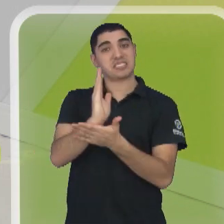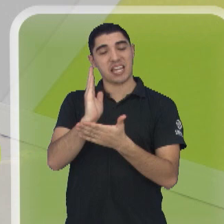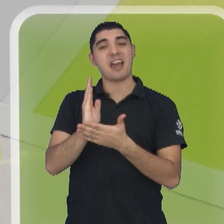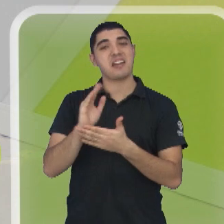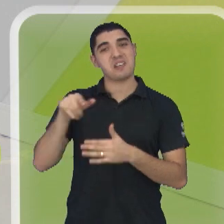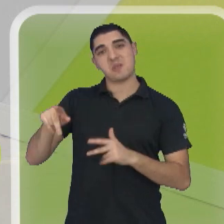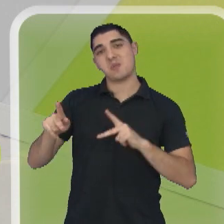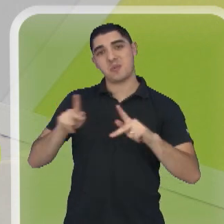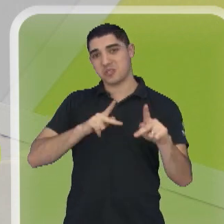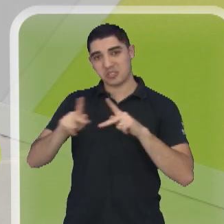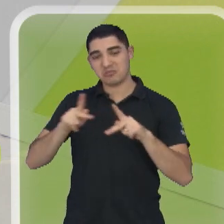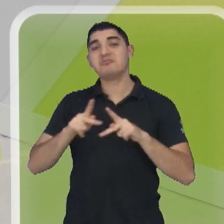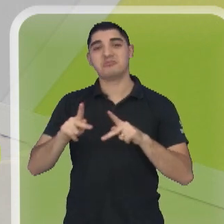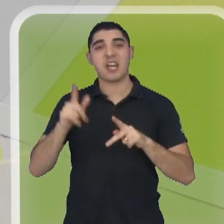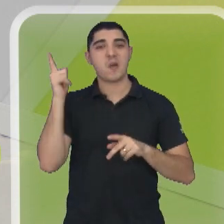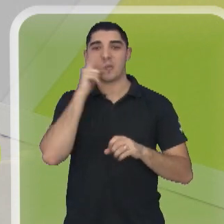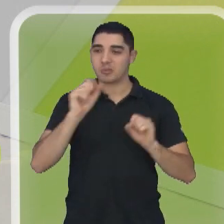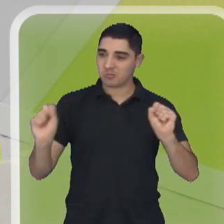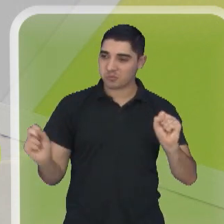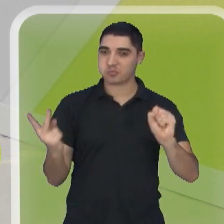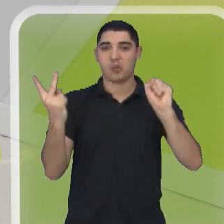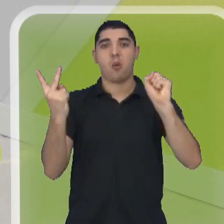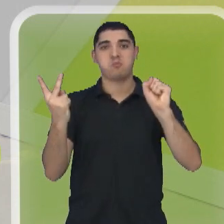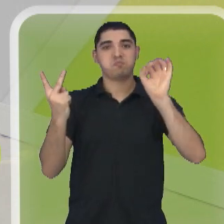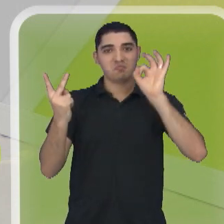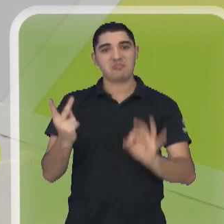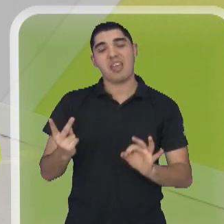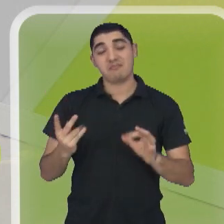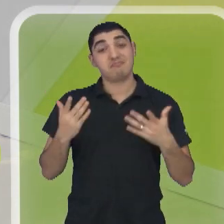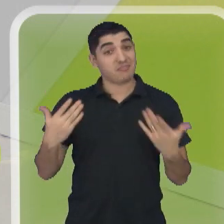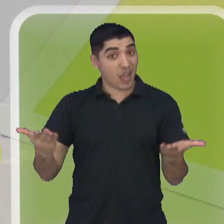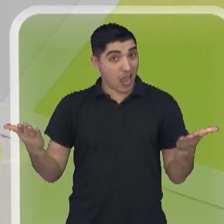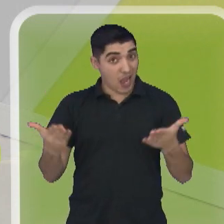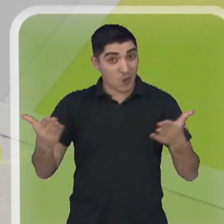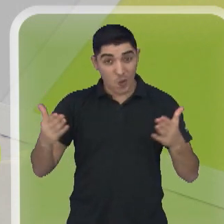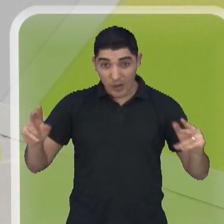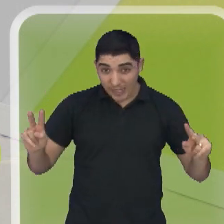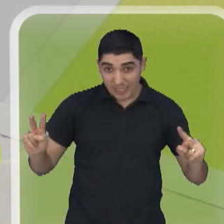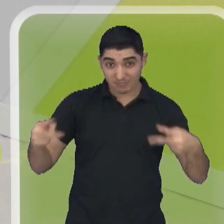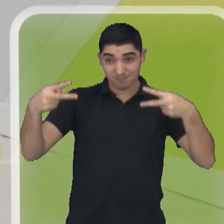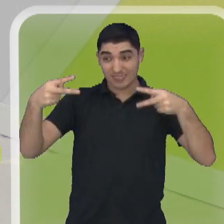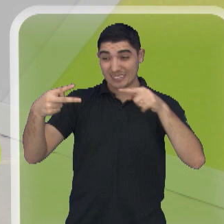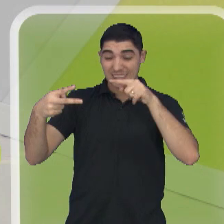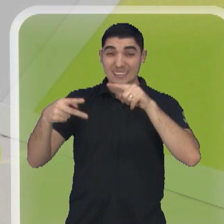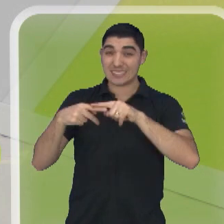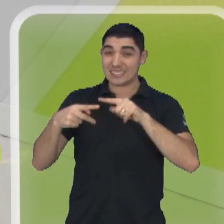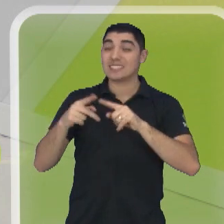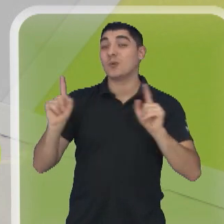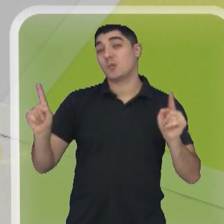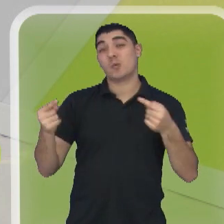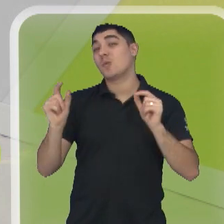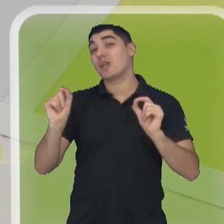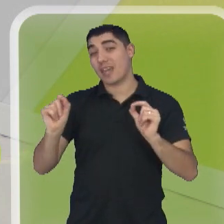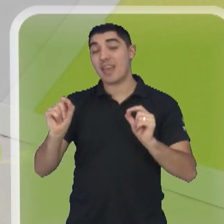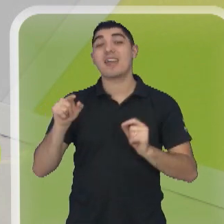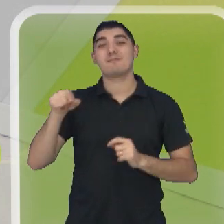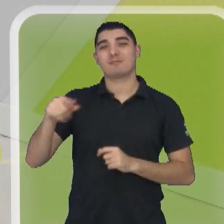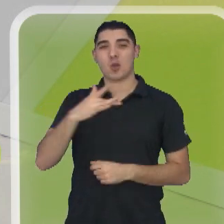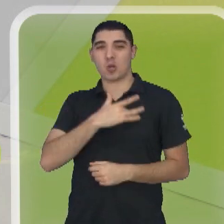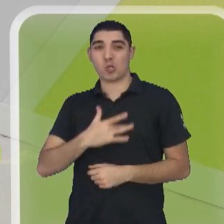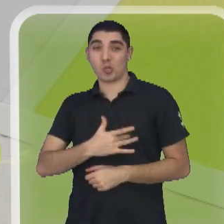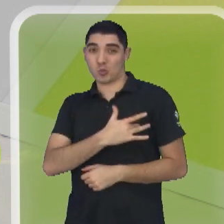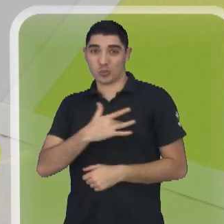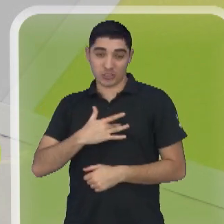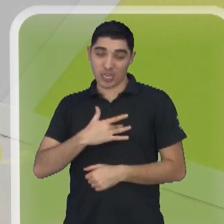de final em 2-0 para o São José. Agora vai encarar o todo-poderoso Cruzeiro nas semifinais, também em